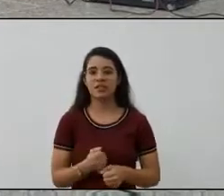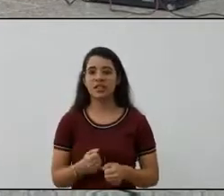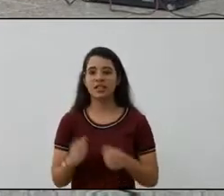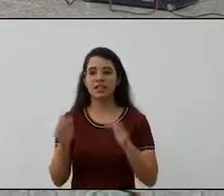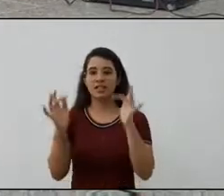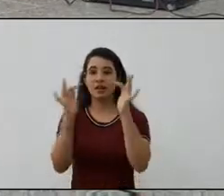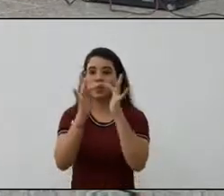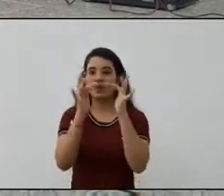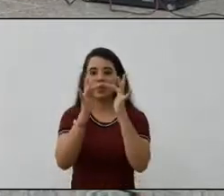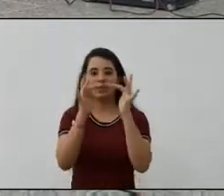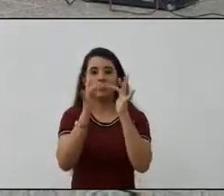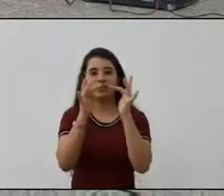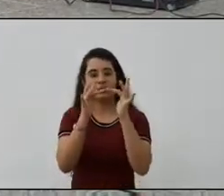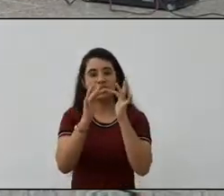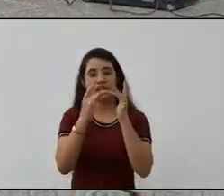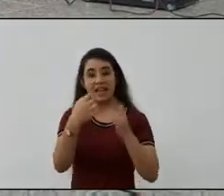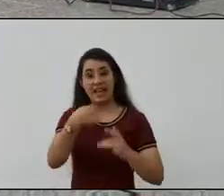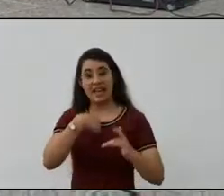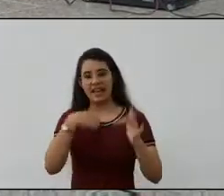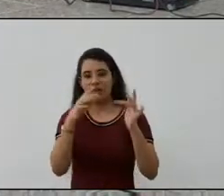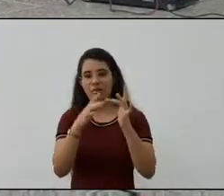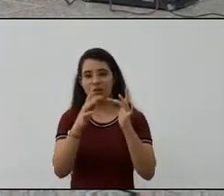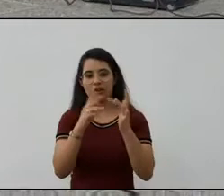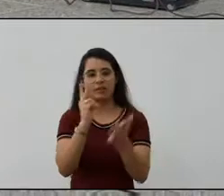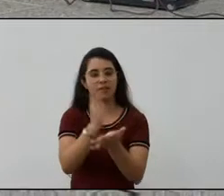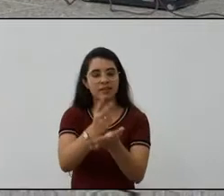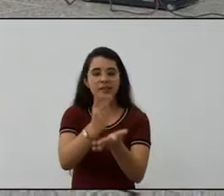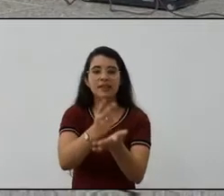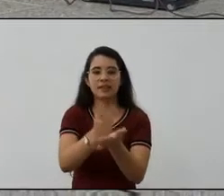em vocês. Dá para dar um glória a Deus por